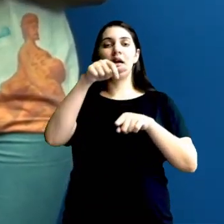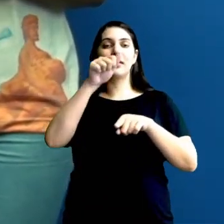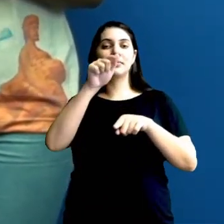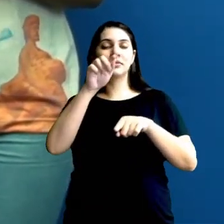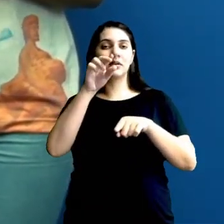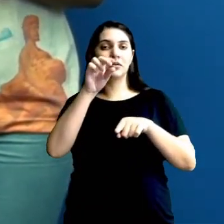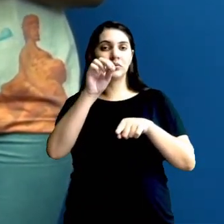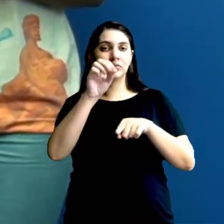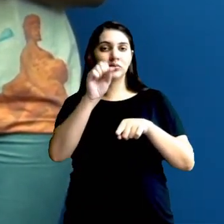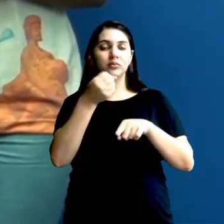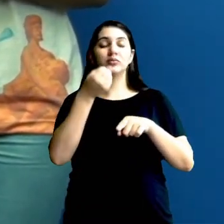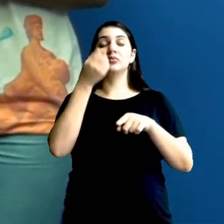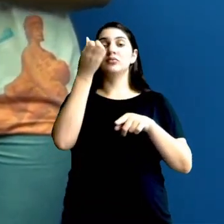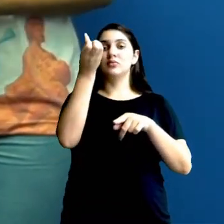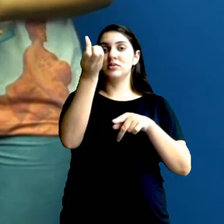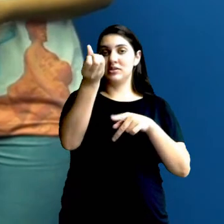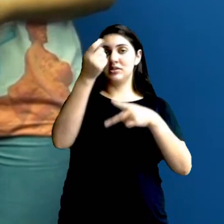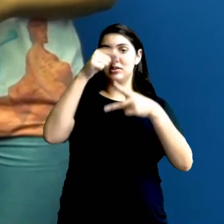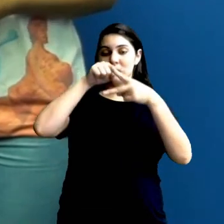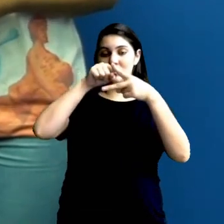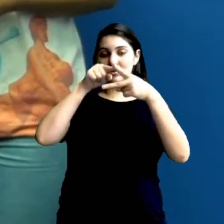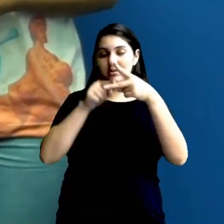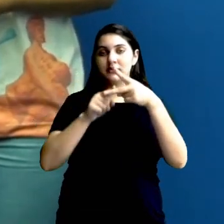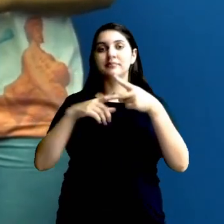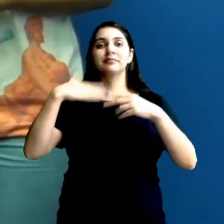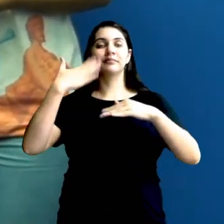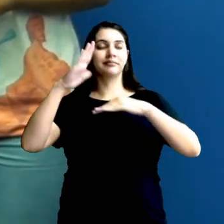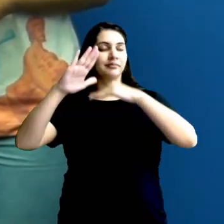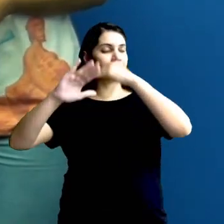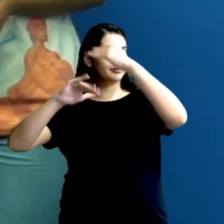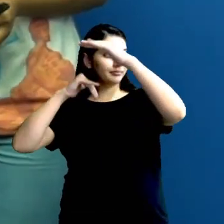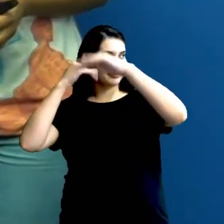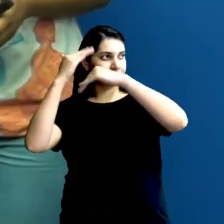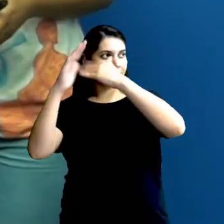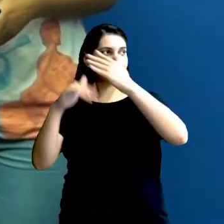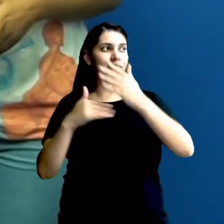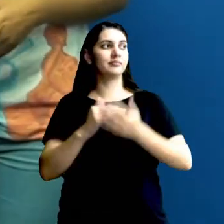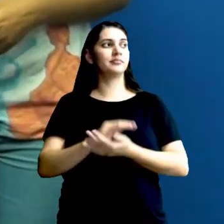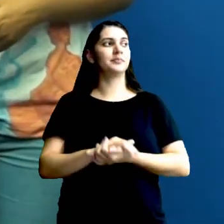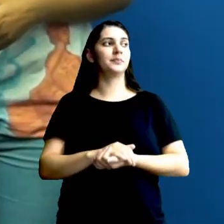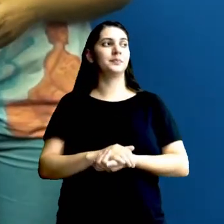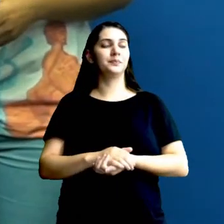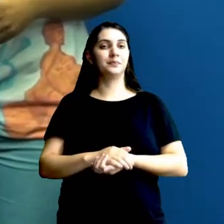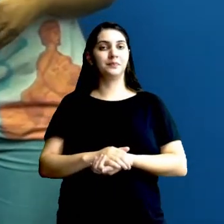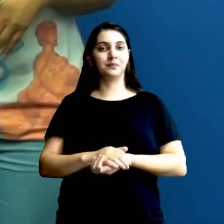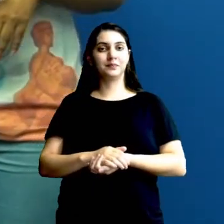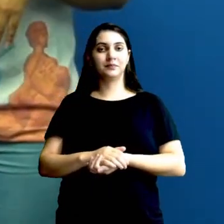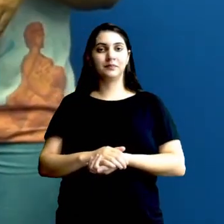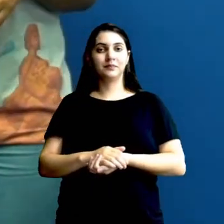lados, então também terá 6 ângulos. E assim por diante.